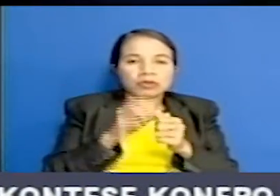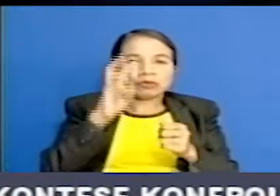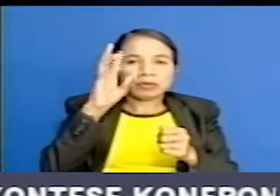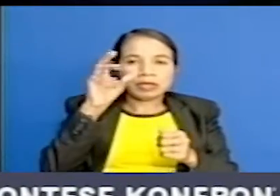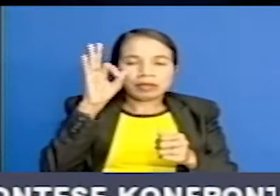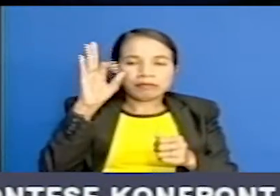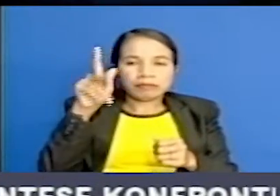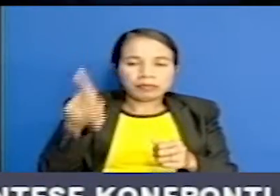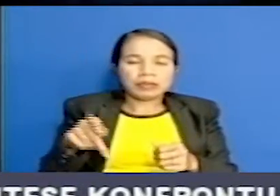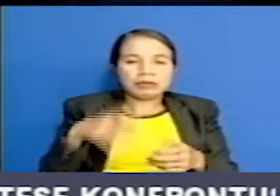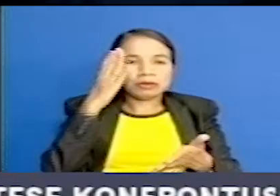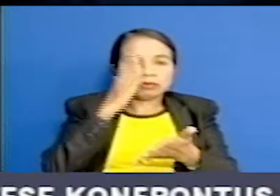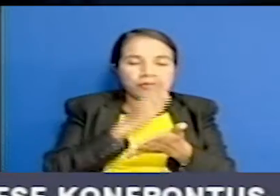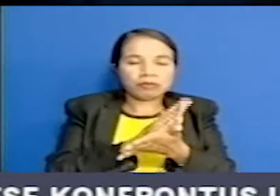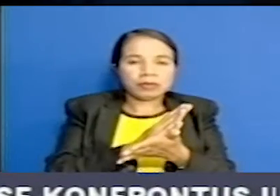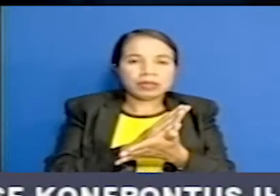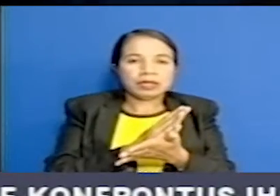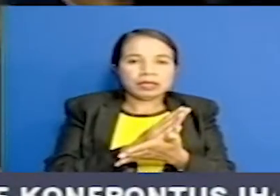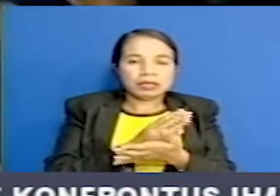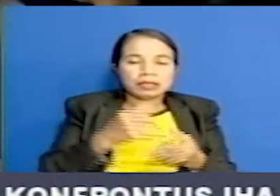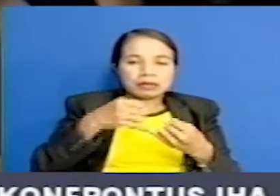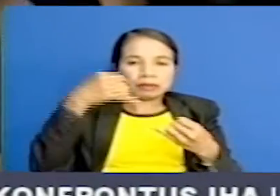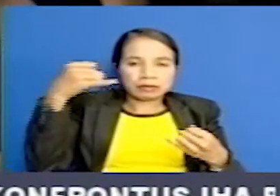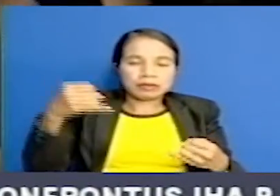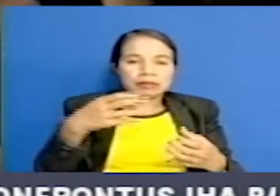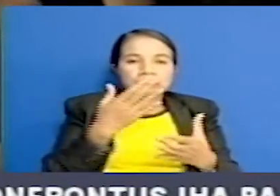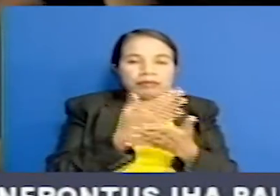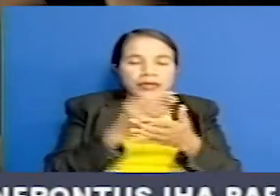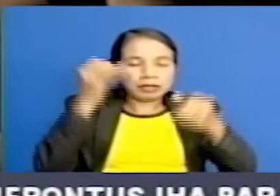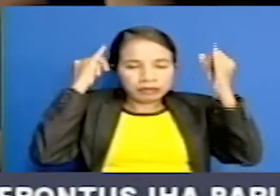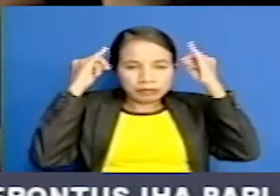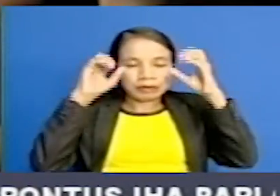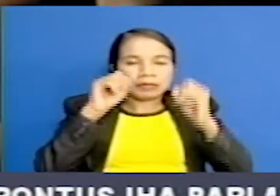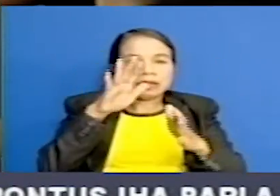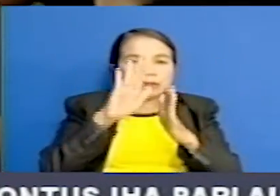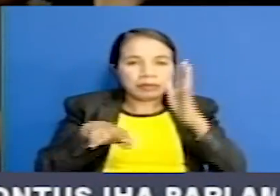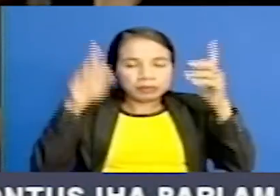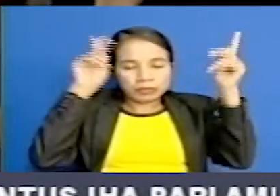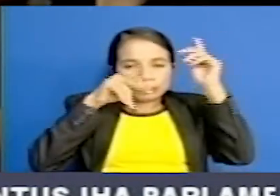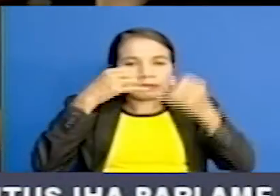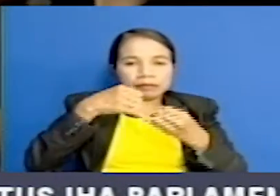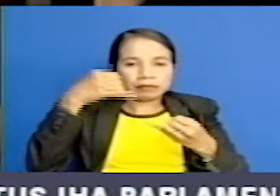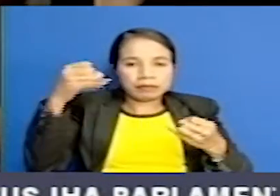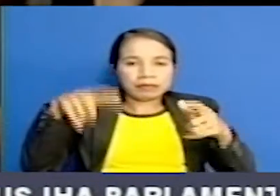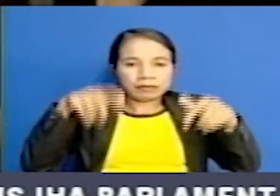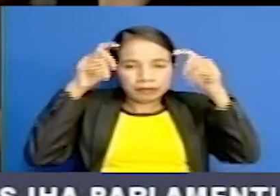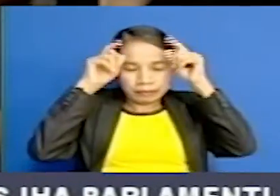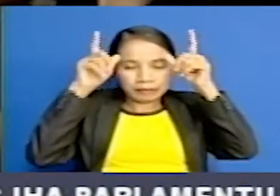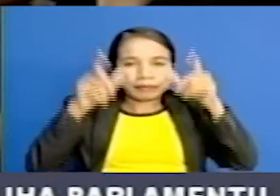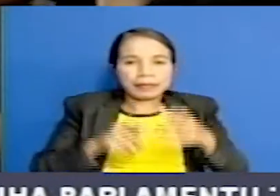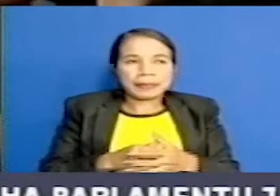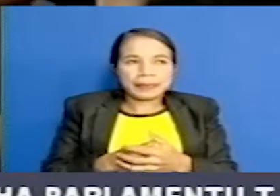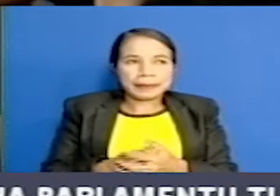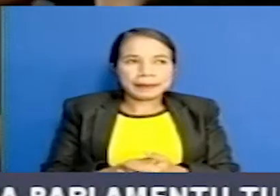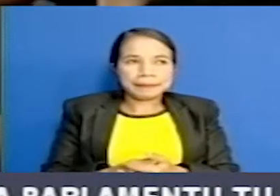contribui para combate à malnutrição. Lhe divulgação e informação sira, no ne bele minimiza problema de malnutrição e a Timor-Leste.